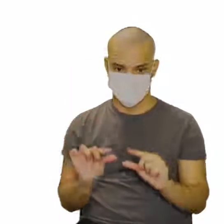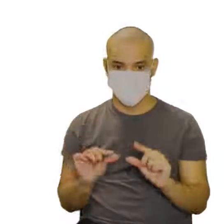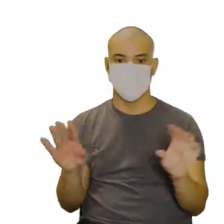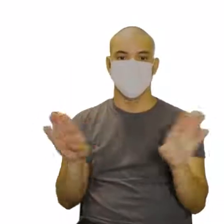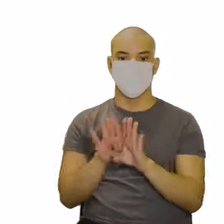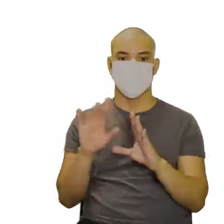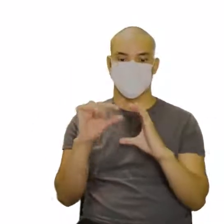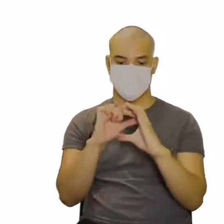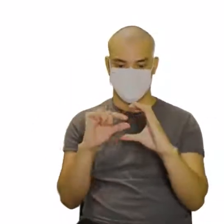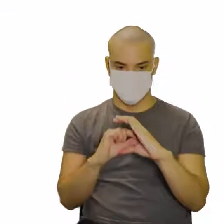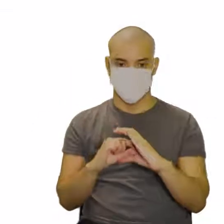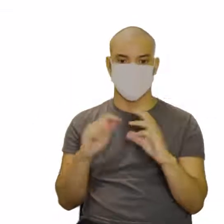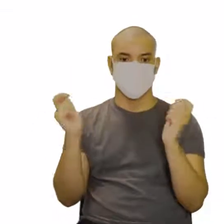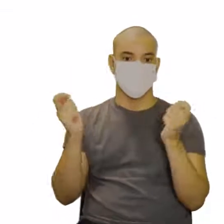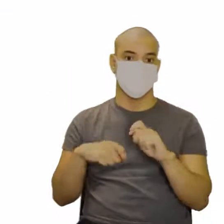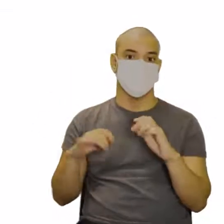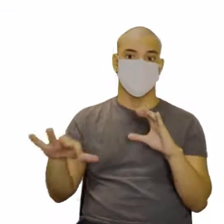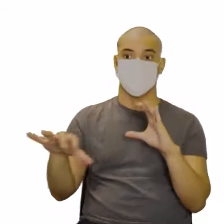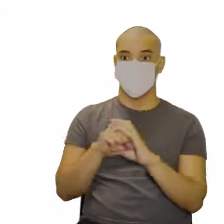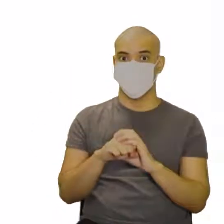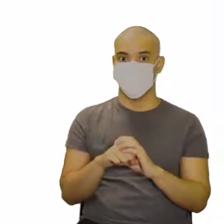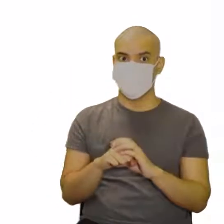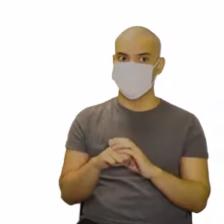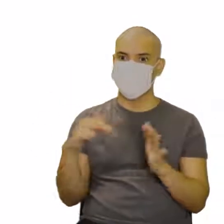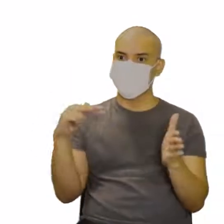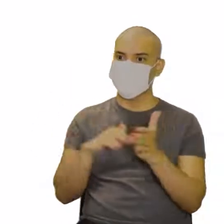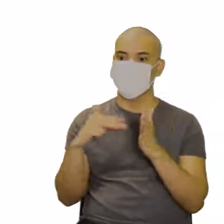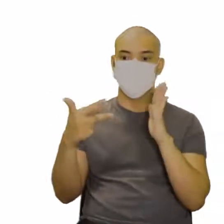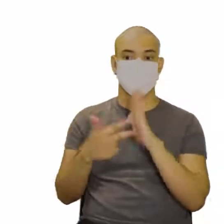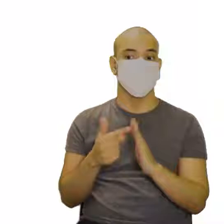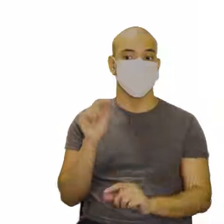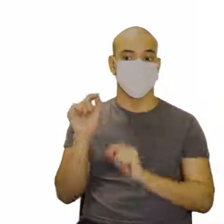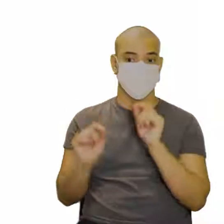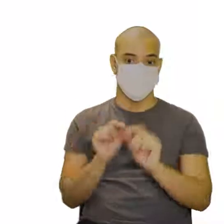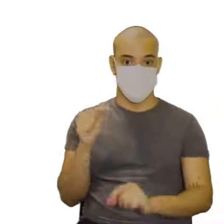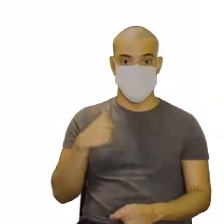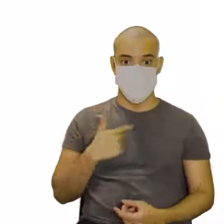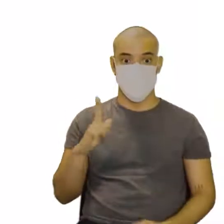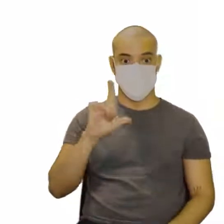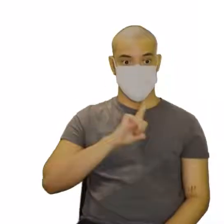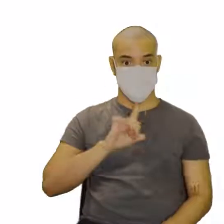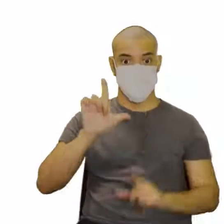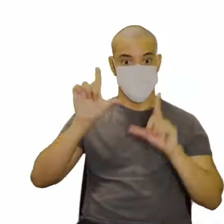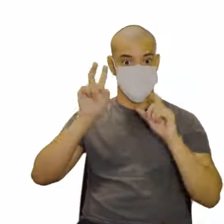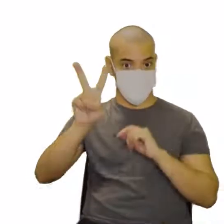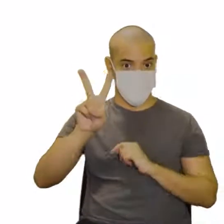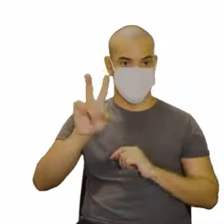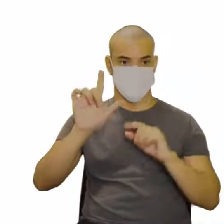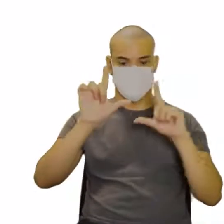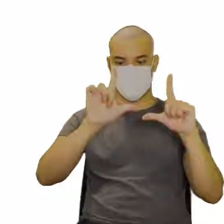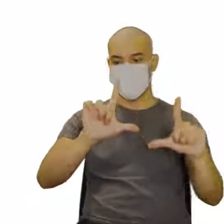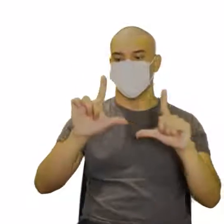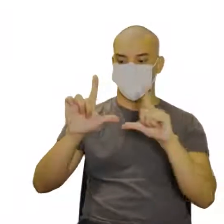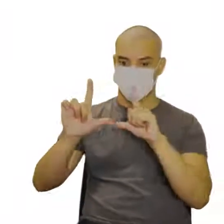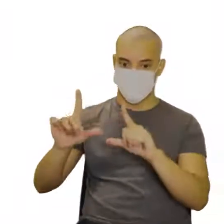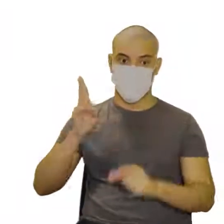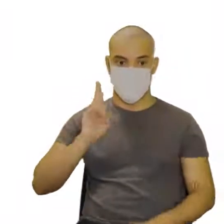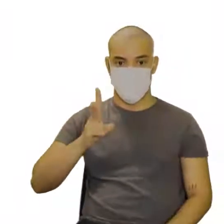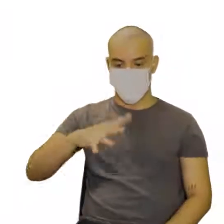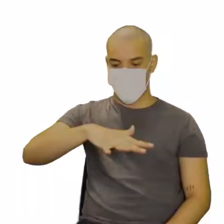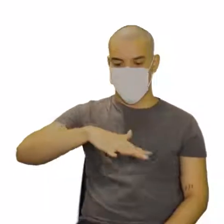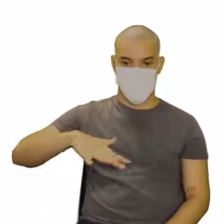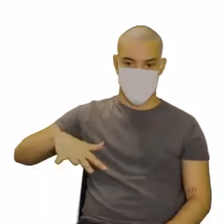um capacitor. Professor, então, quer dizer que se eu tenho dois capacitores com mesma